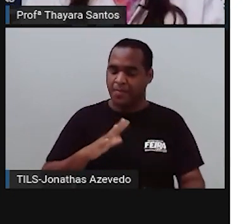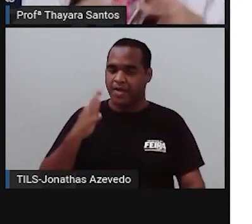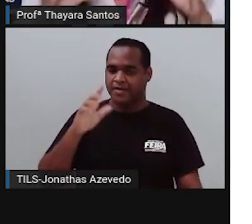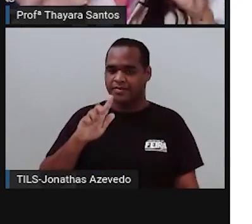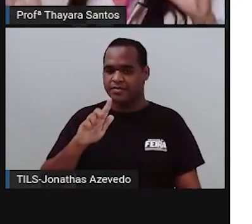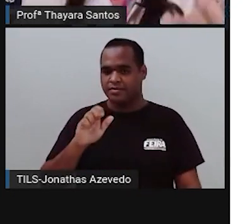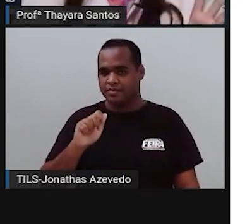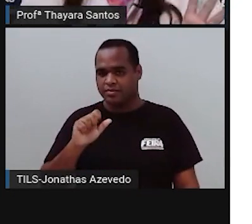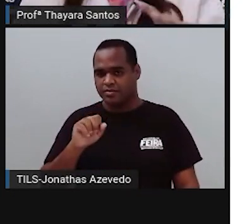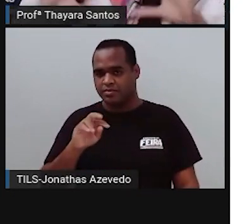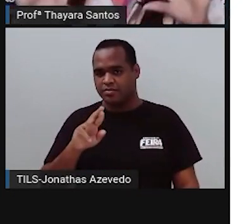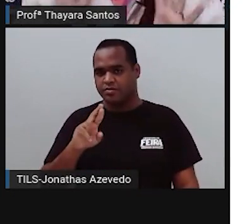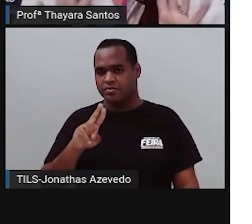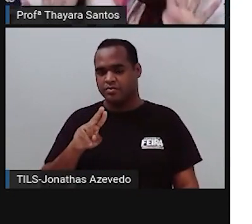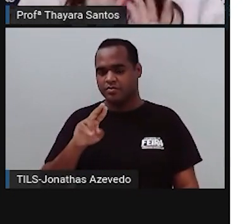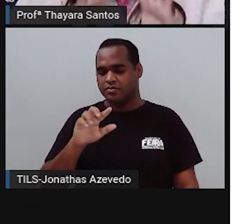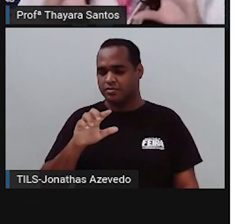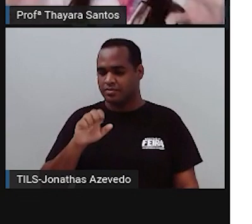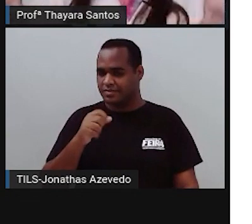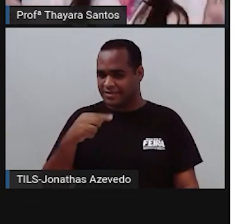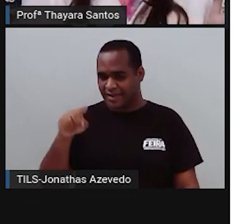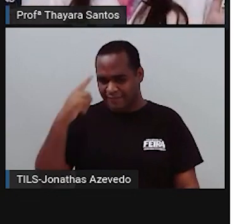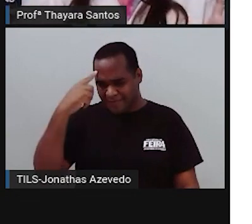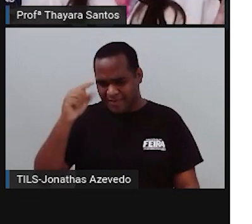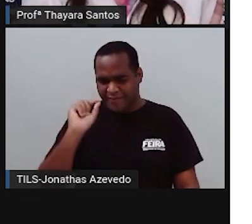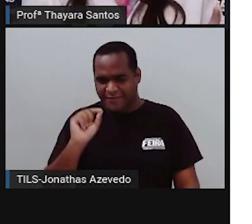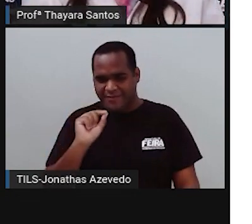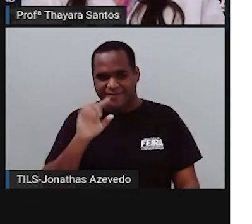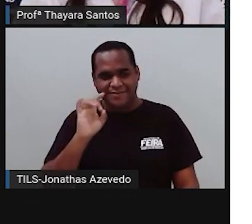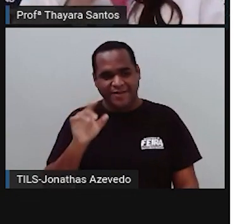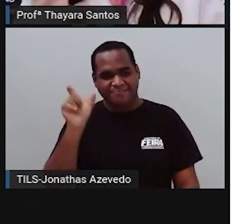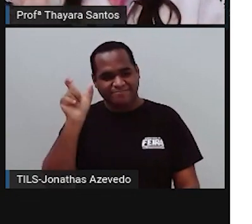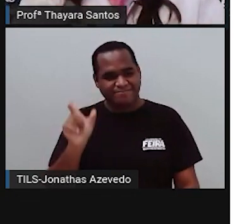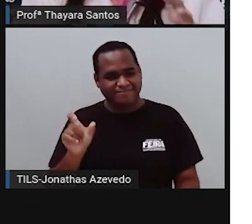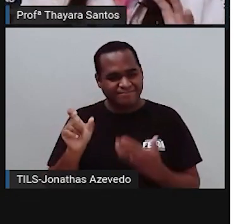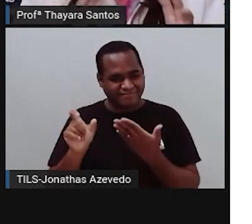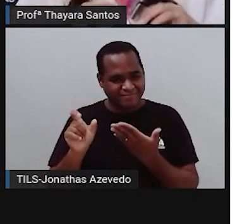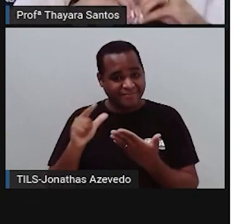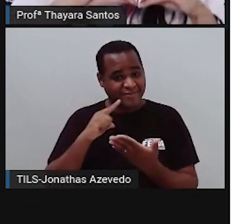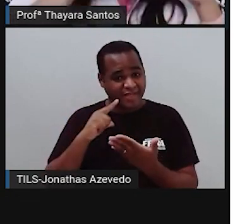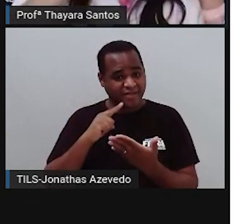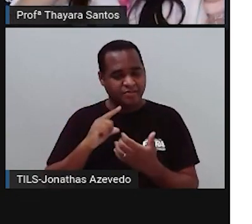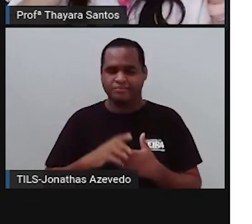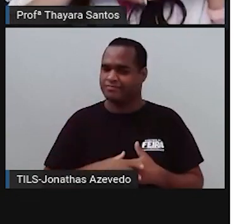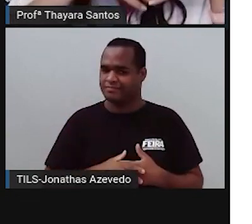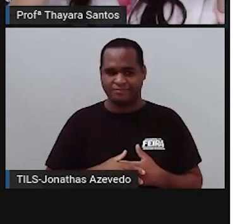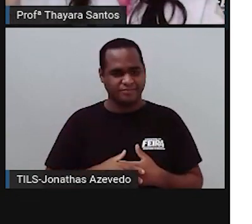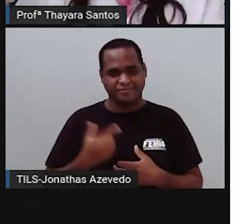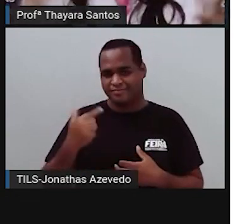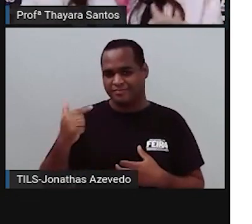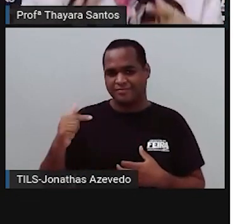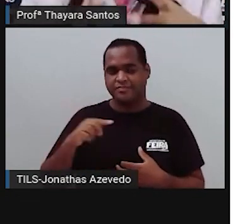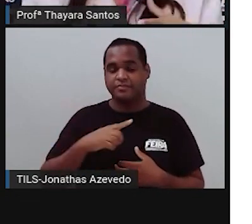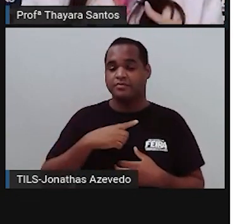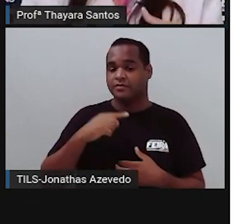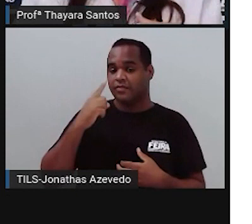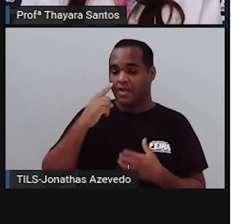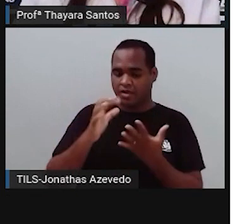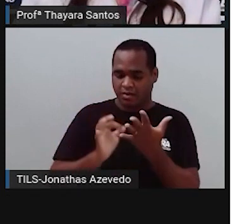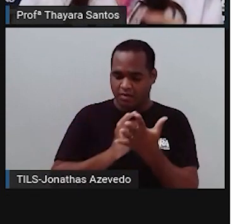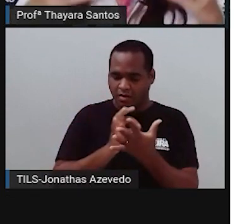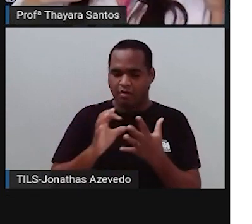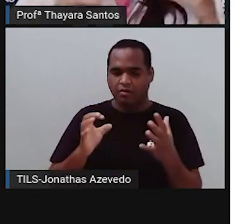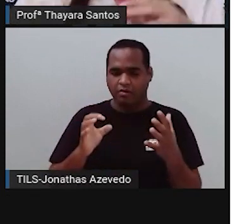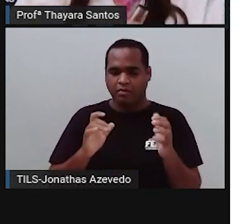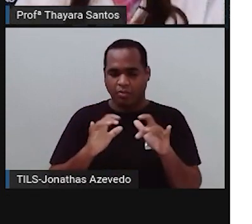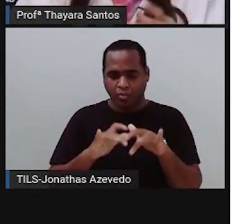gastrulação. Aqui, a gente também ainda não tem a carinha do ser humano. Já deixou de ser só um aglomerado de células, ali, aquele aglomerado